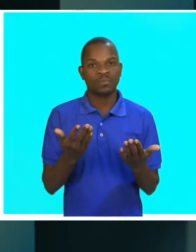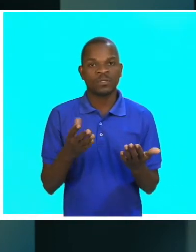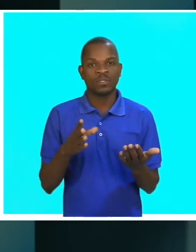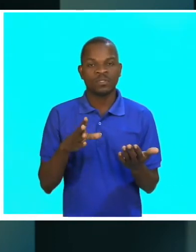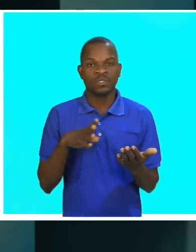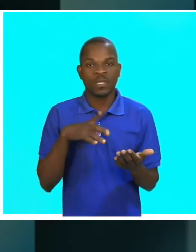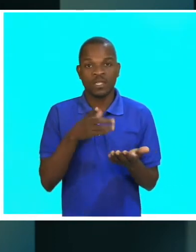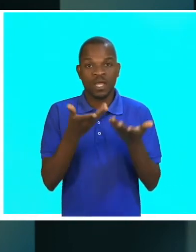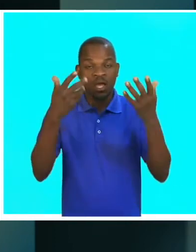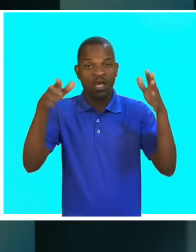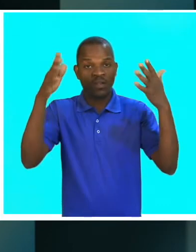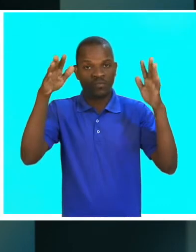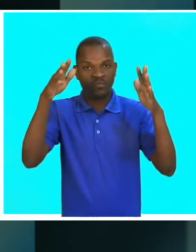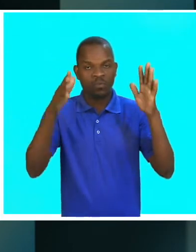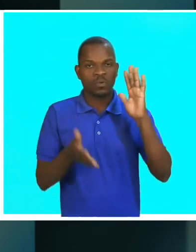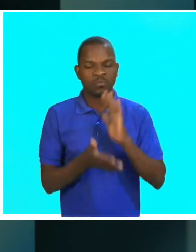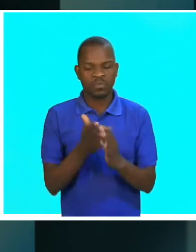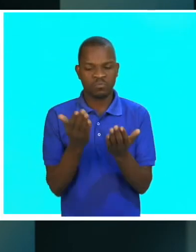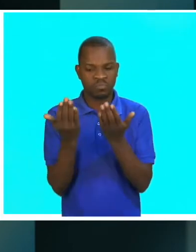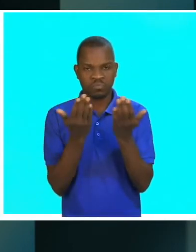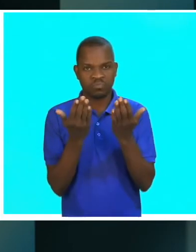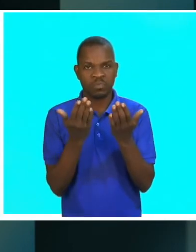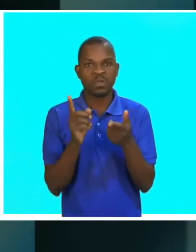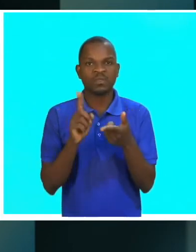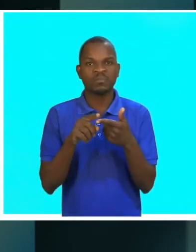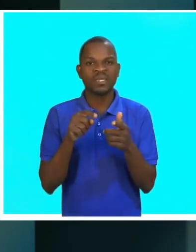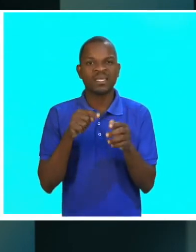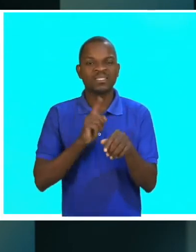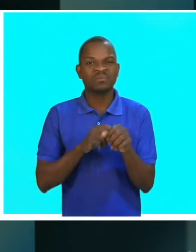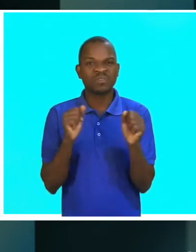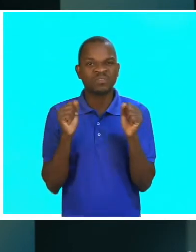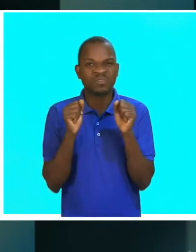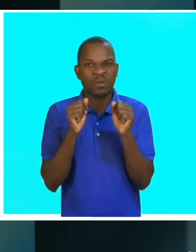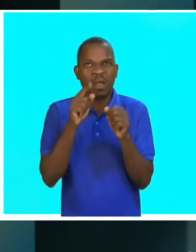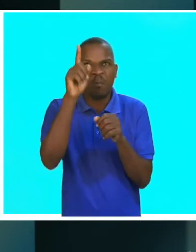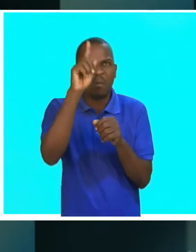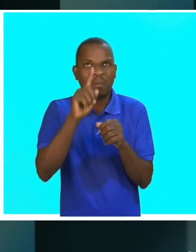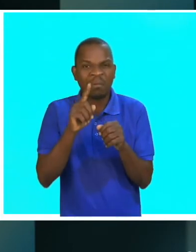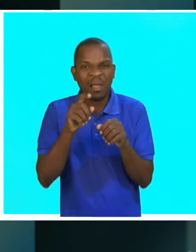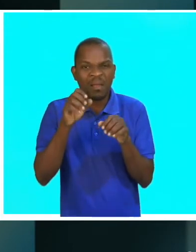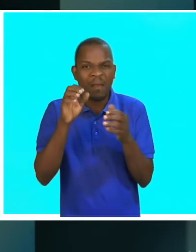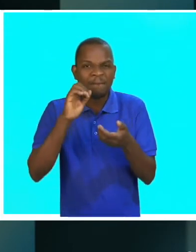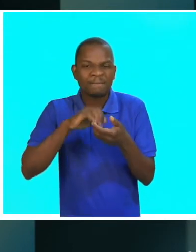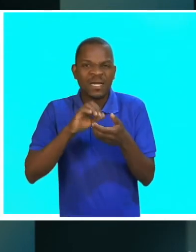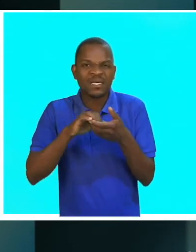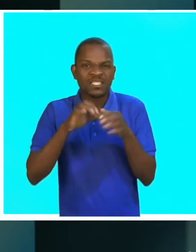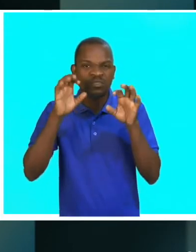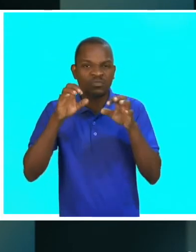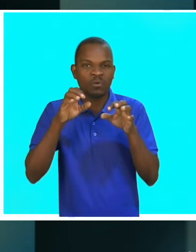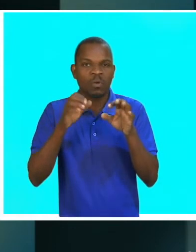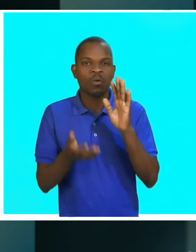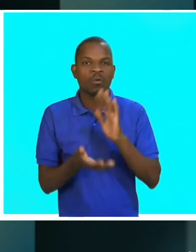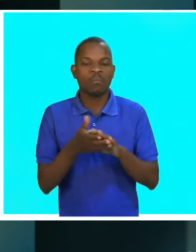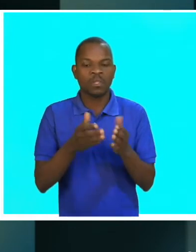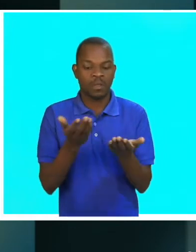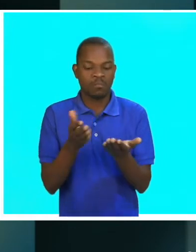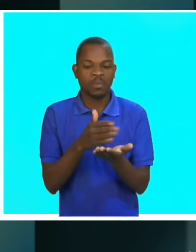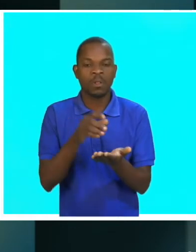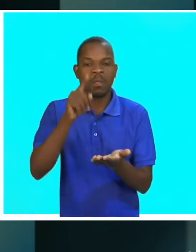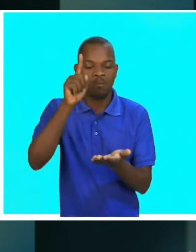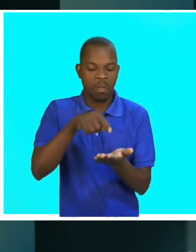as árvores, elas estudam debaixo das árvores. Então, aquele nevoeiro, quando cai, aquela água